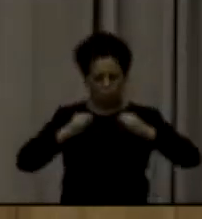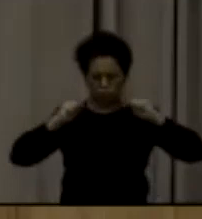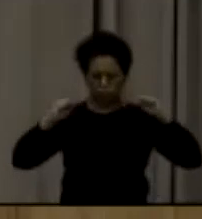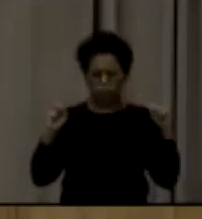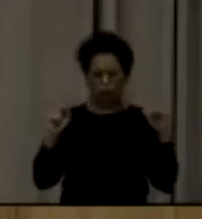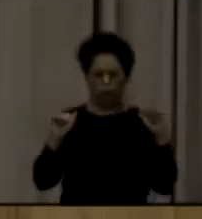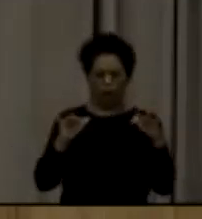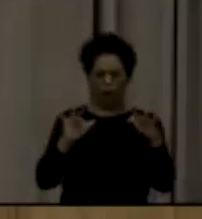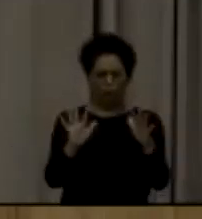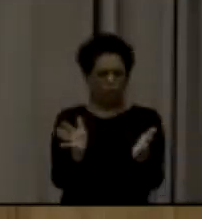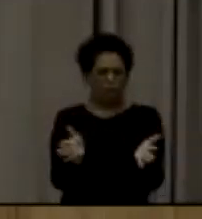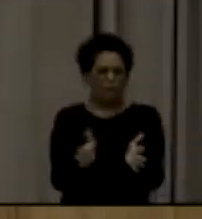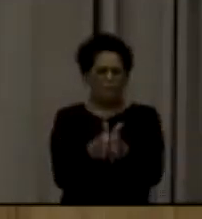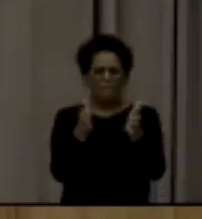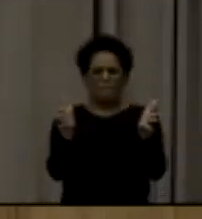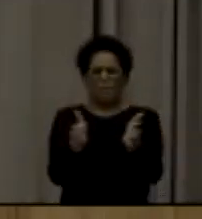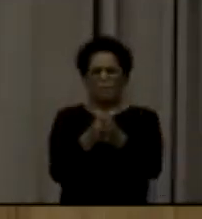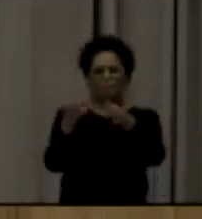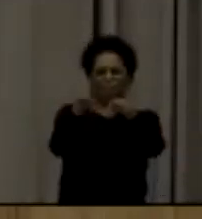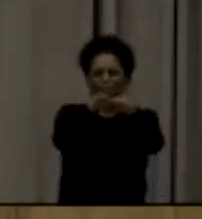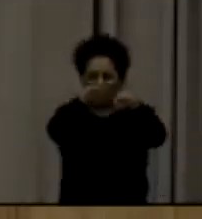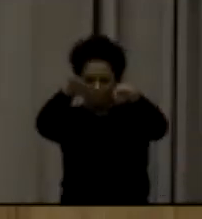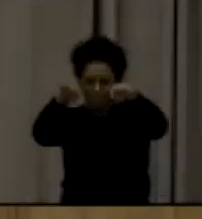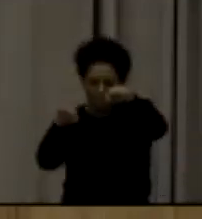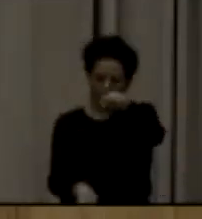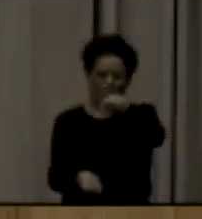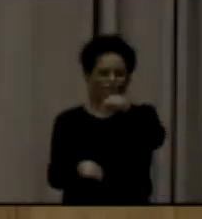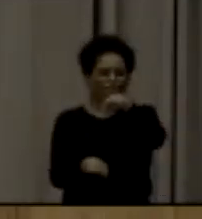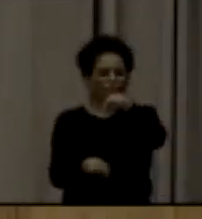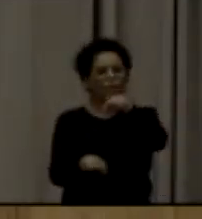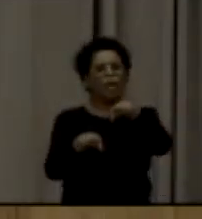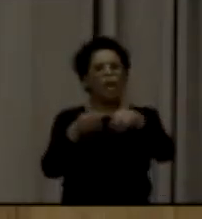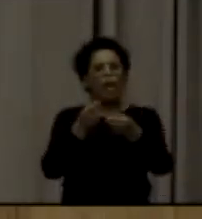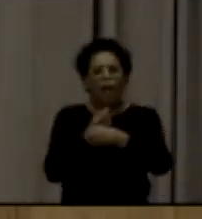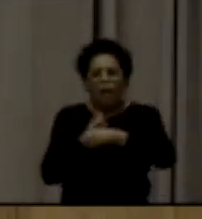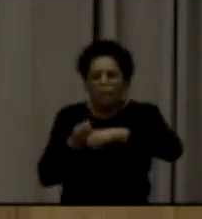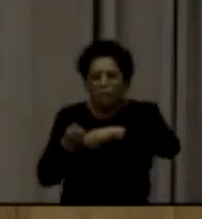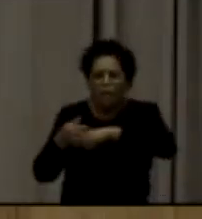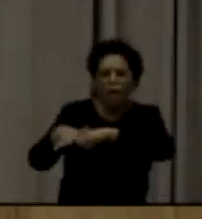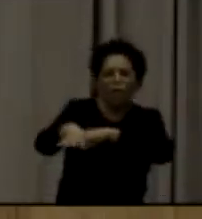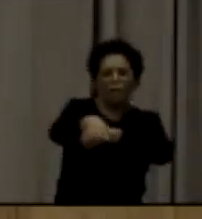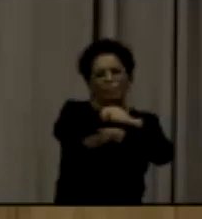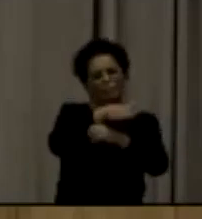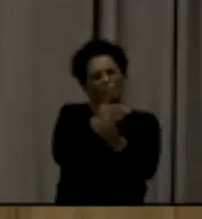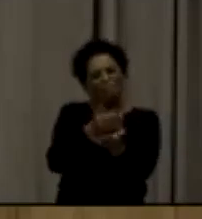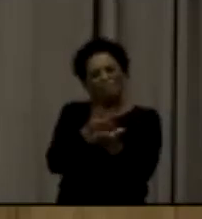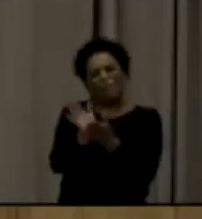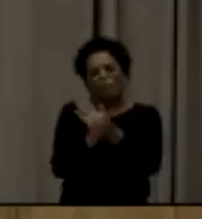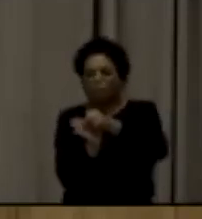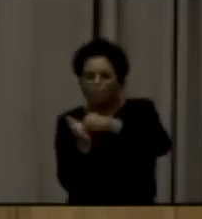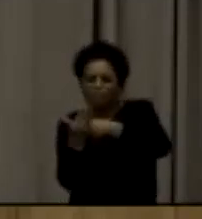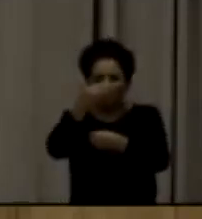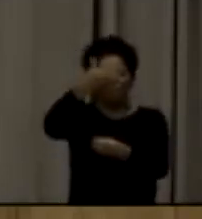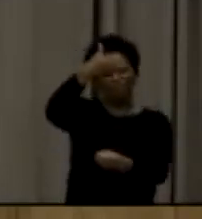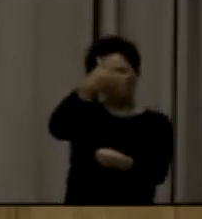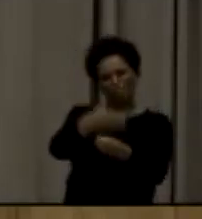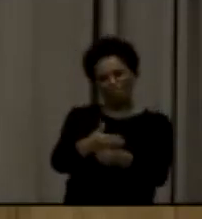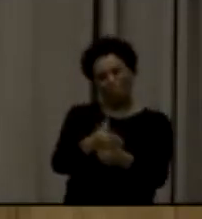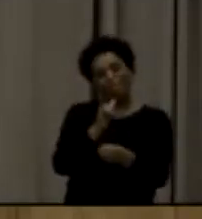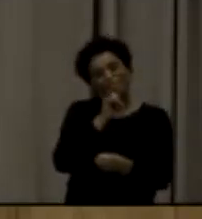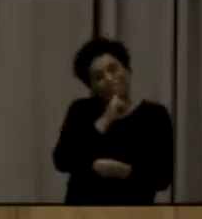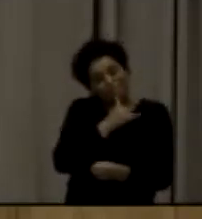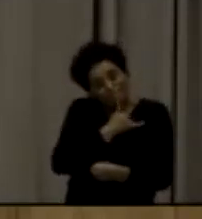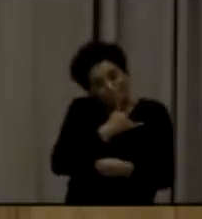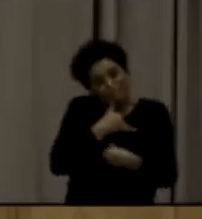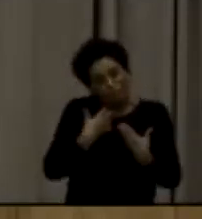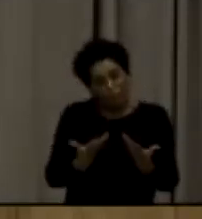expandindo a pobreza e as desigualdades, é o neoliberalismo que faz nascer o neofascismo, como o liberalismo da